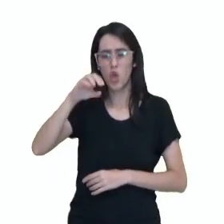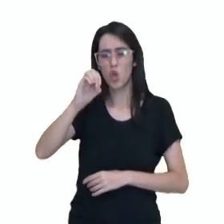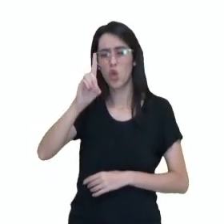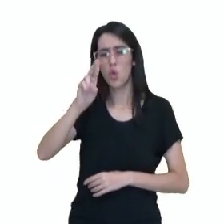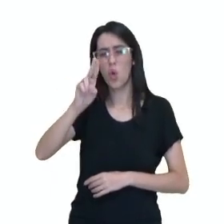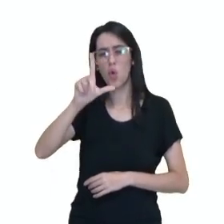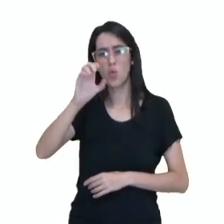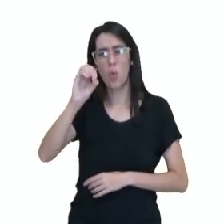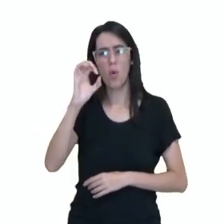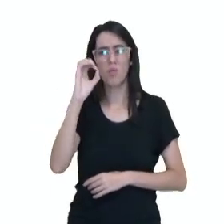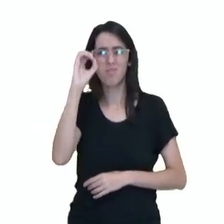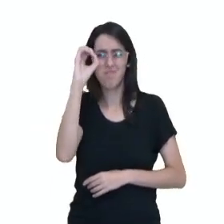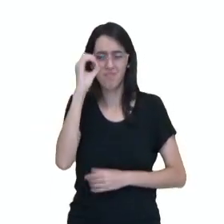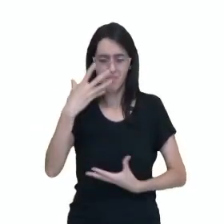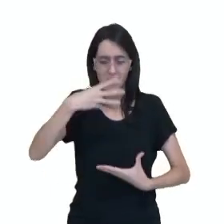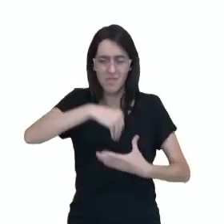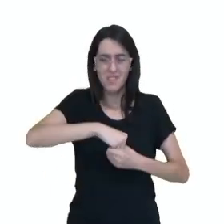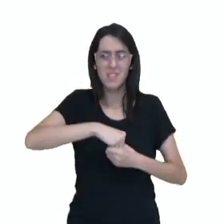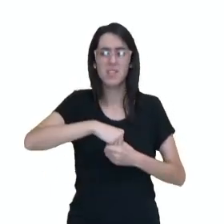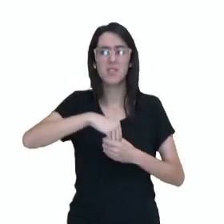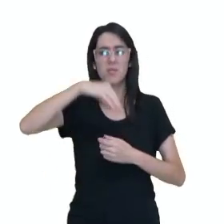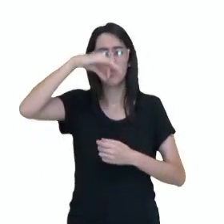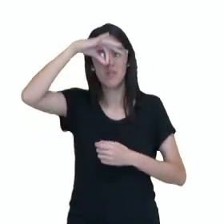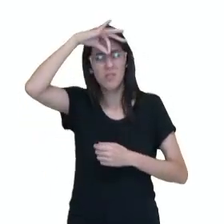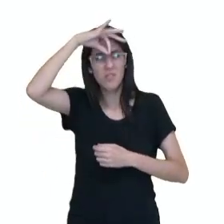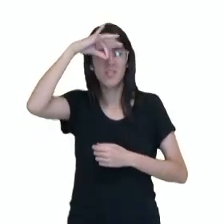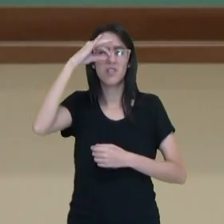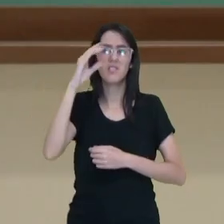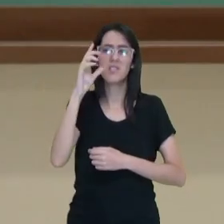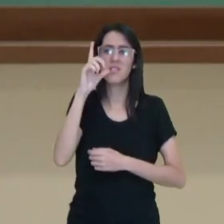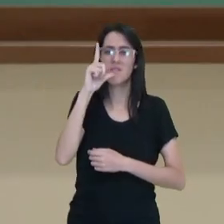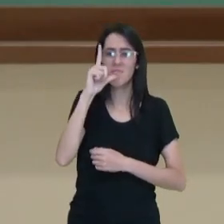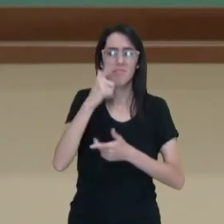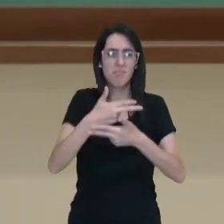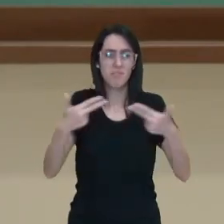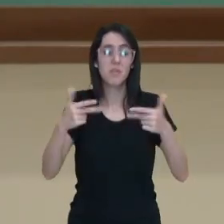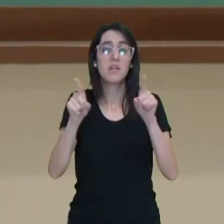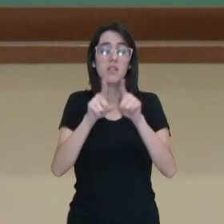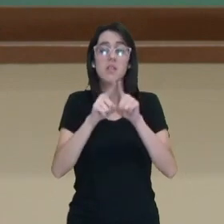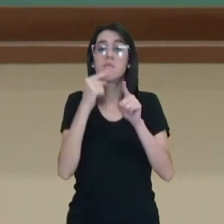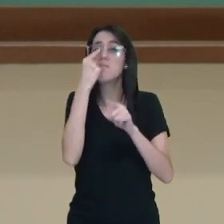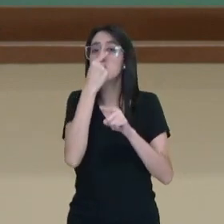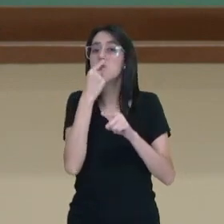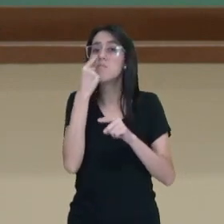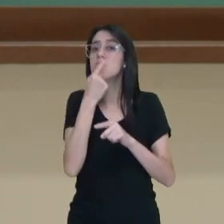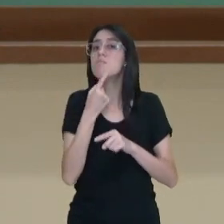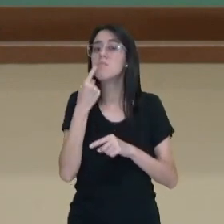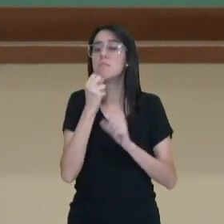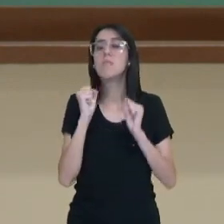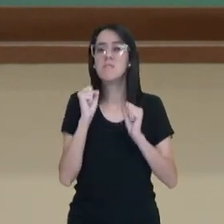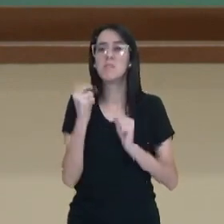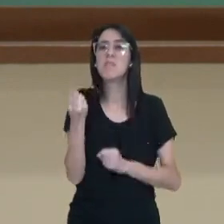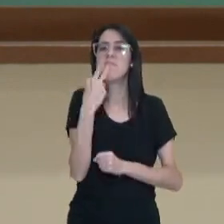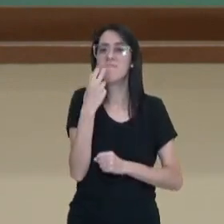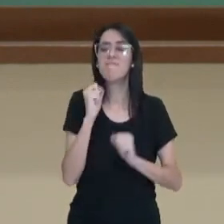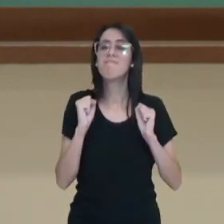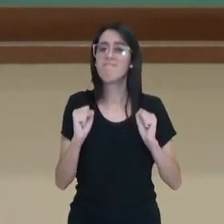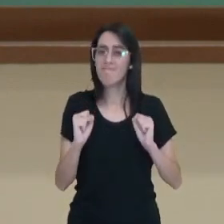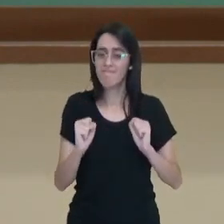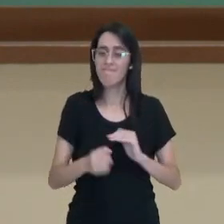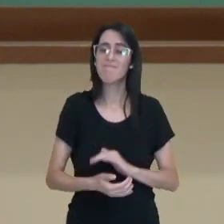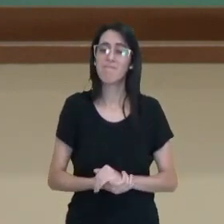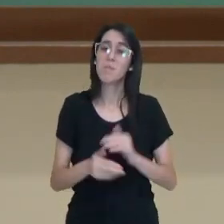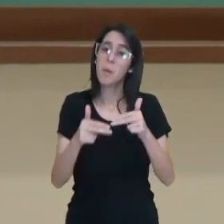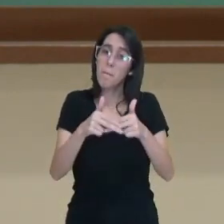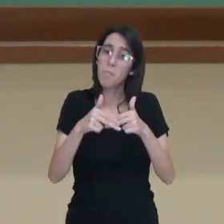e mucosas, como boca, narinas. Então, além de afetar a região genital, ela vai afetar a boca, a narina. Então, por isso que